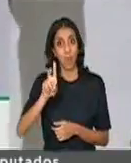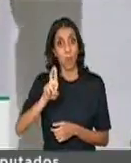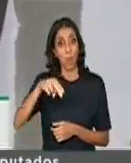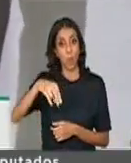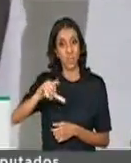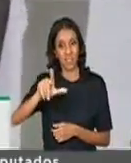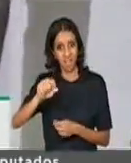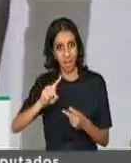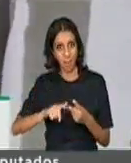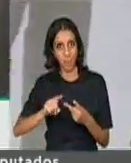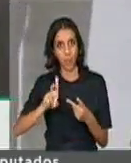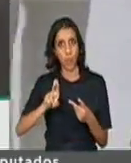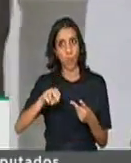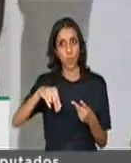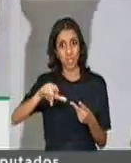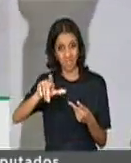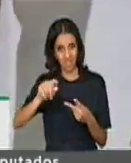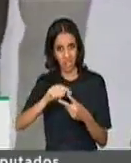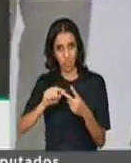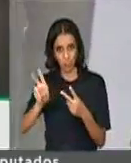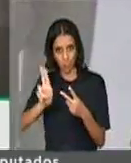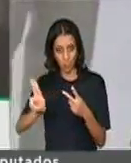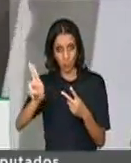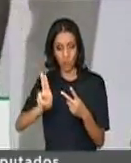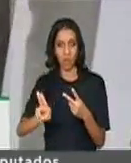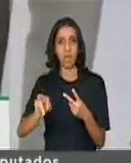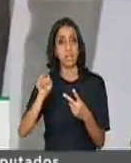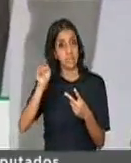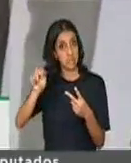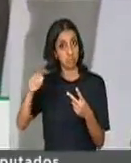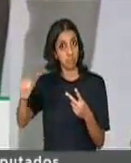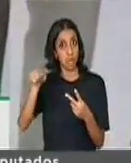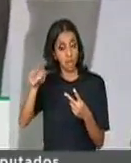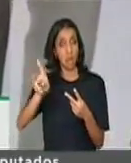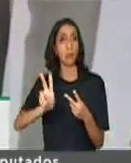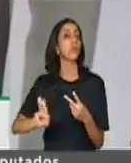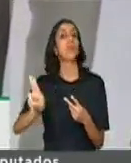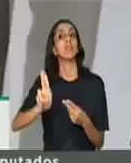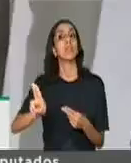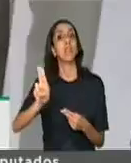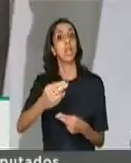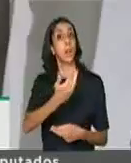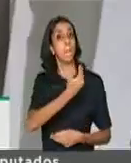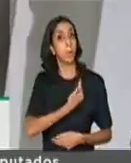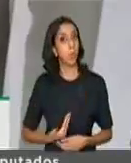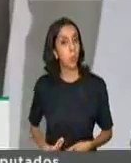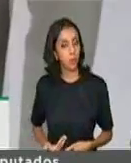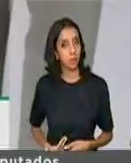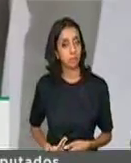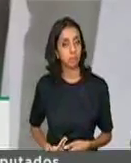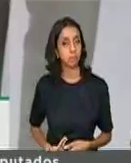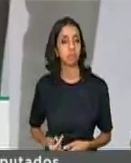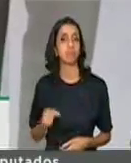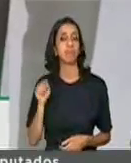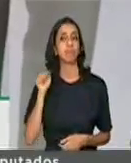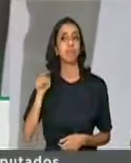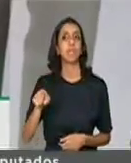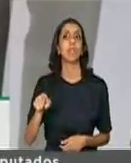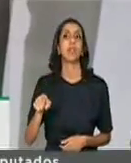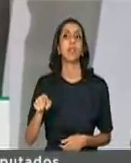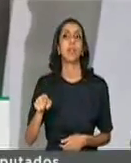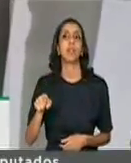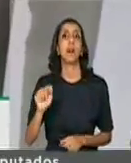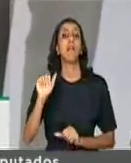e a Unila, que são universidades públicas, para